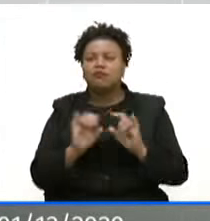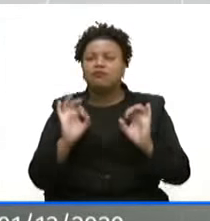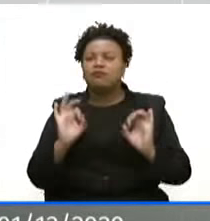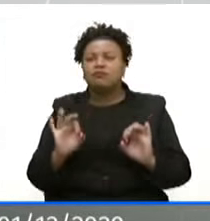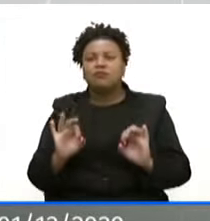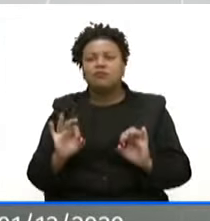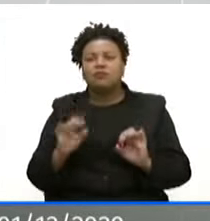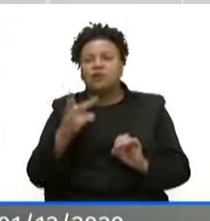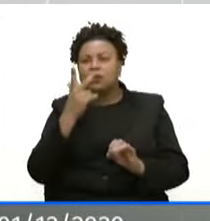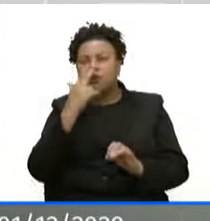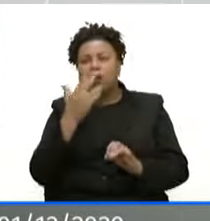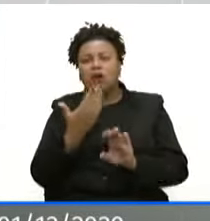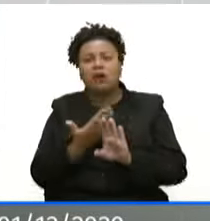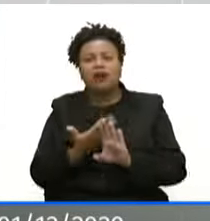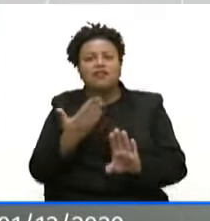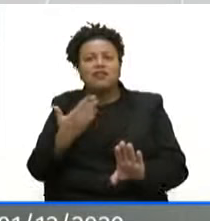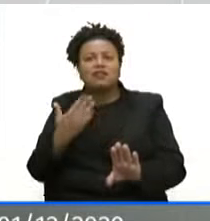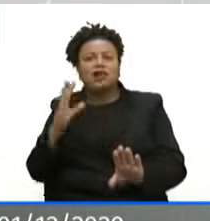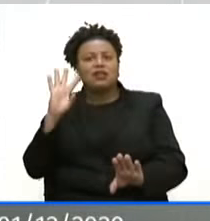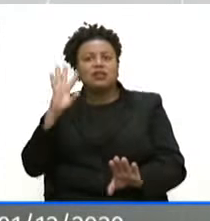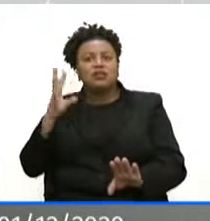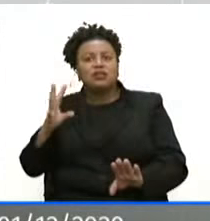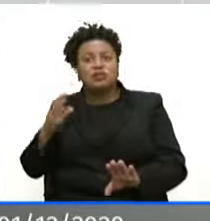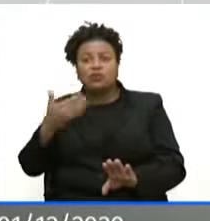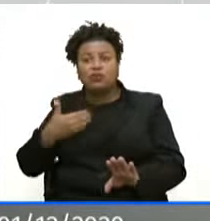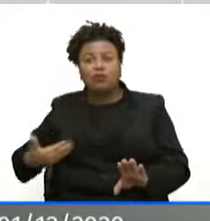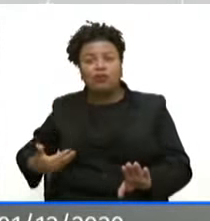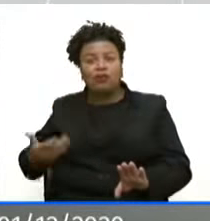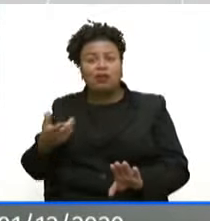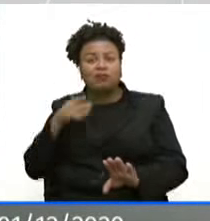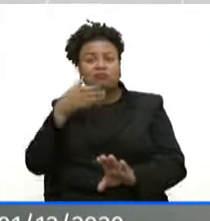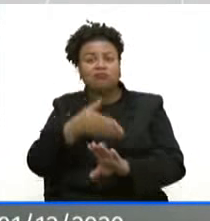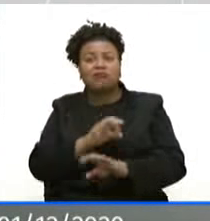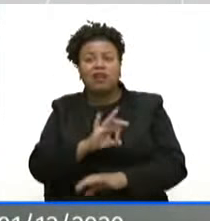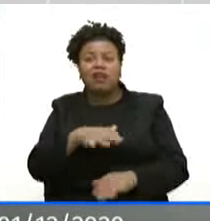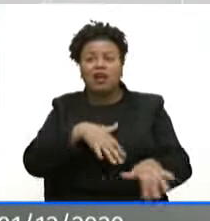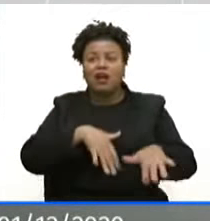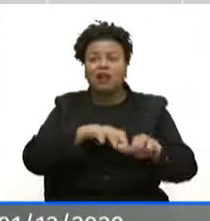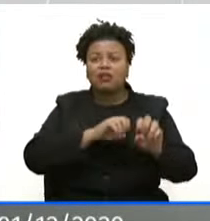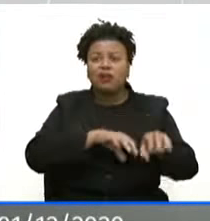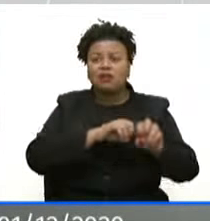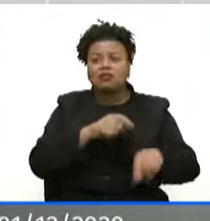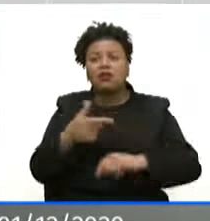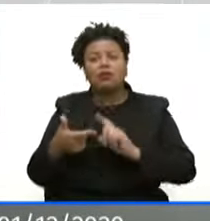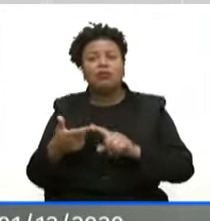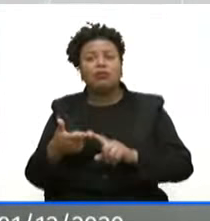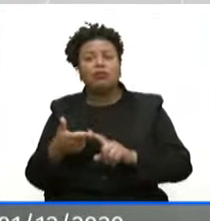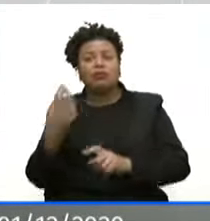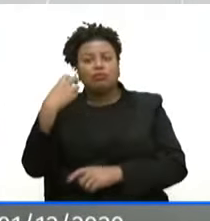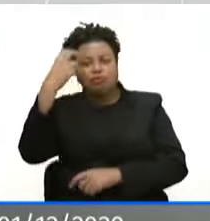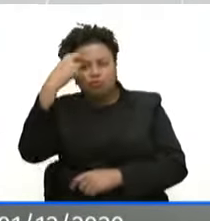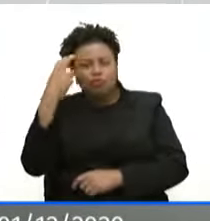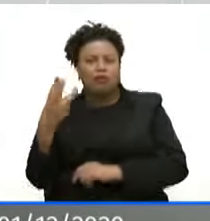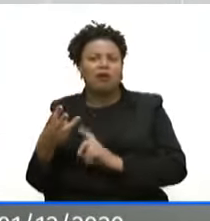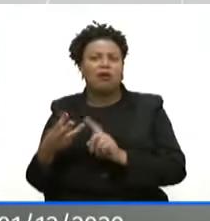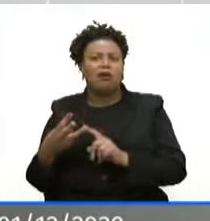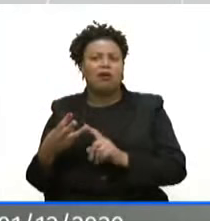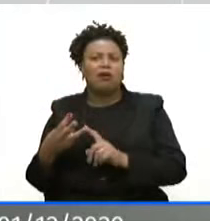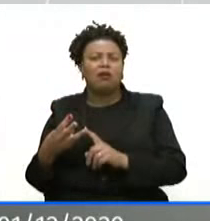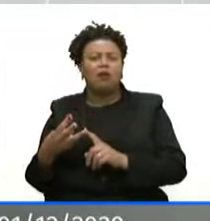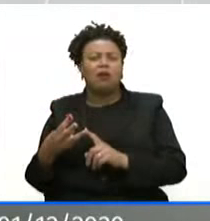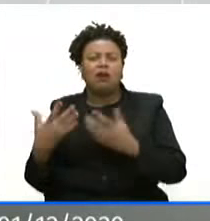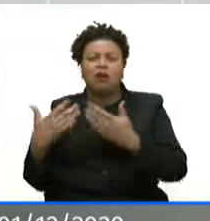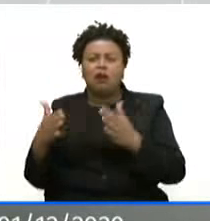absolutamente apartada das decisões do governo, seja na área da educação, seja nessa questão da cultura, seja